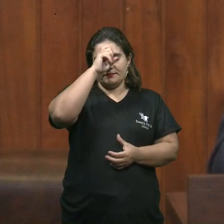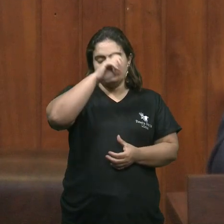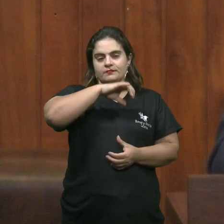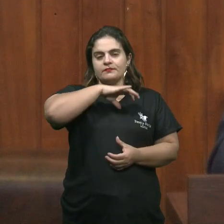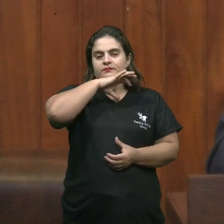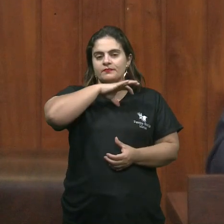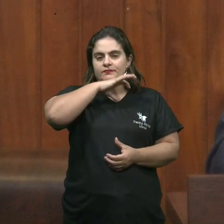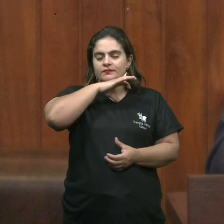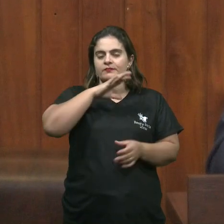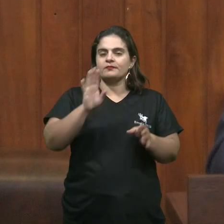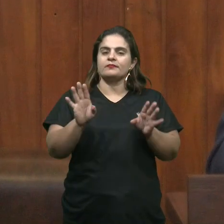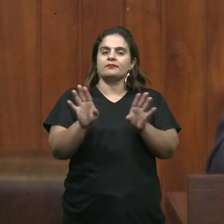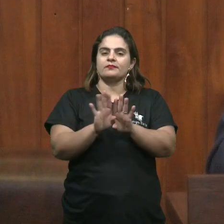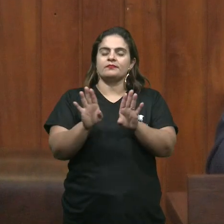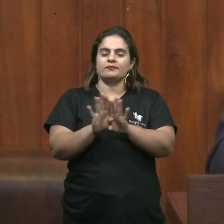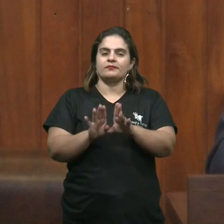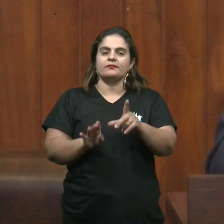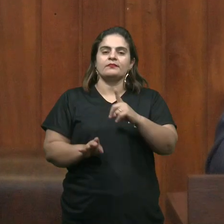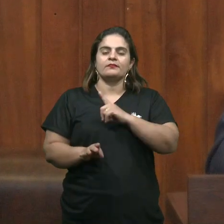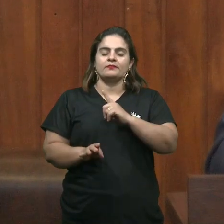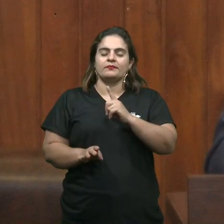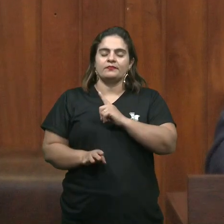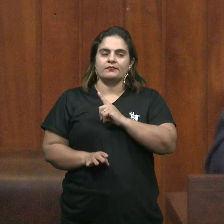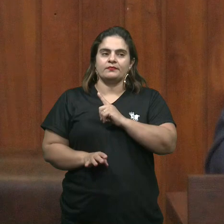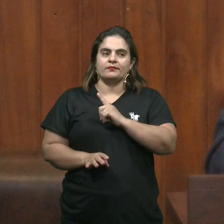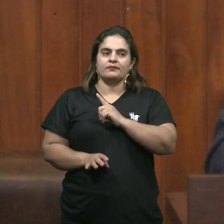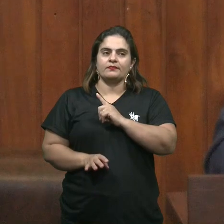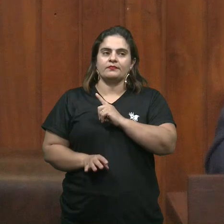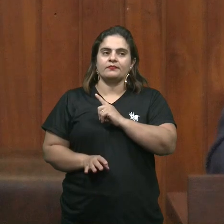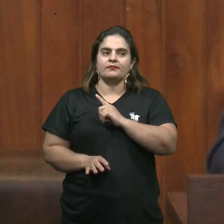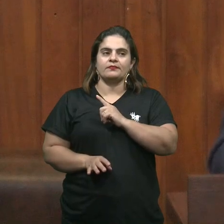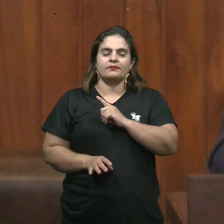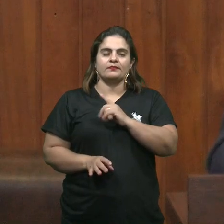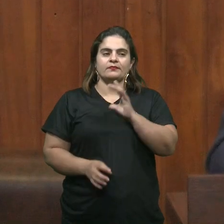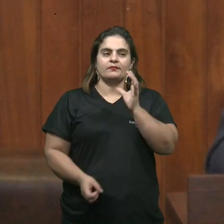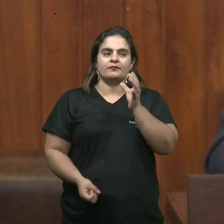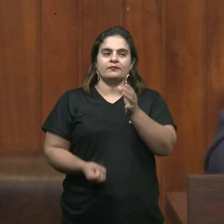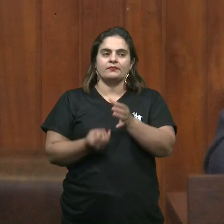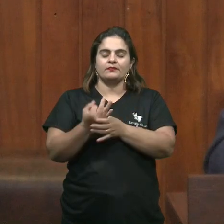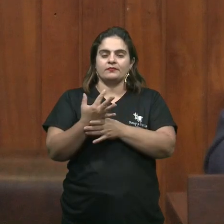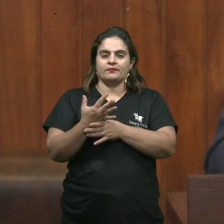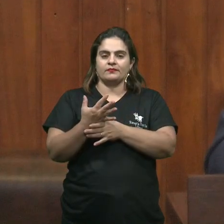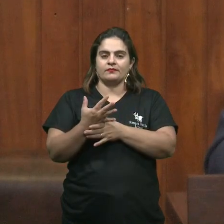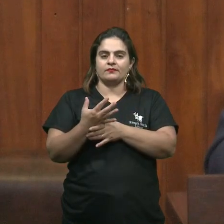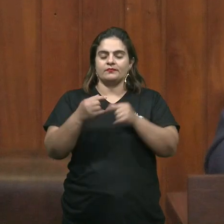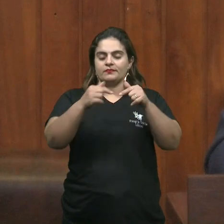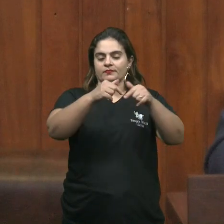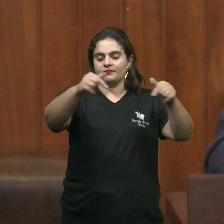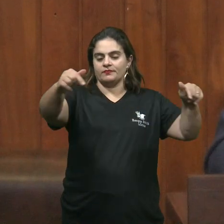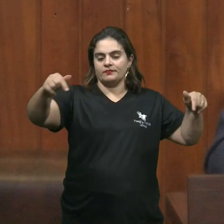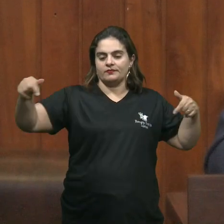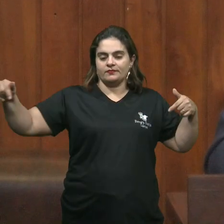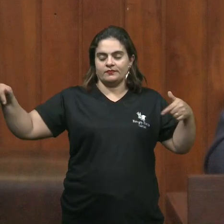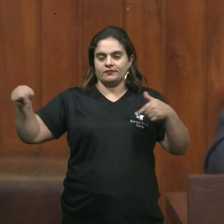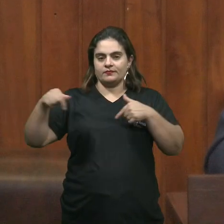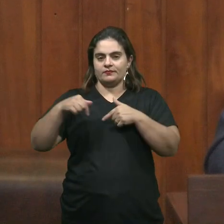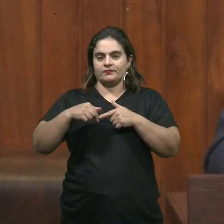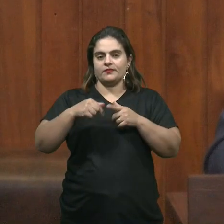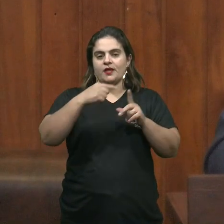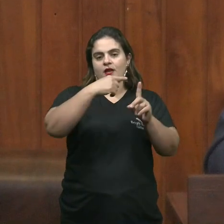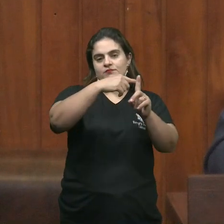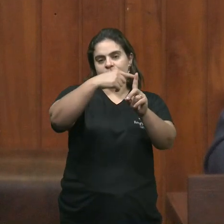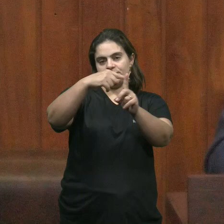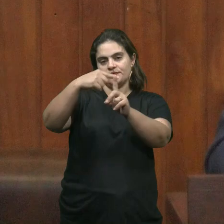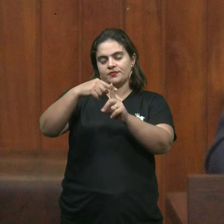é a criação também, vereador Danilo da Saúde, de um cemitério animal. Isso é muito